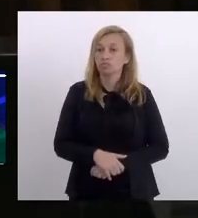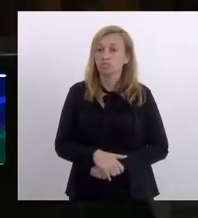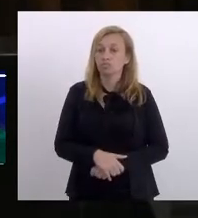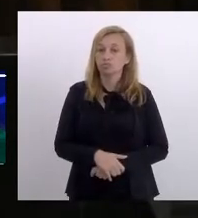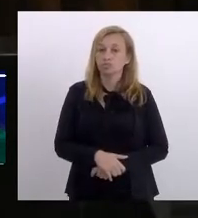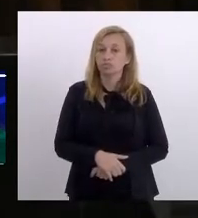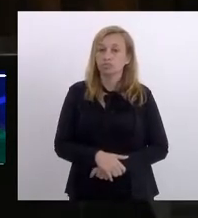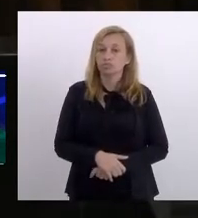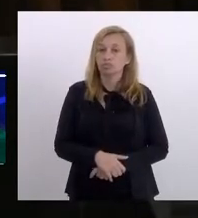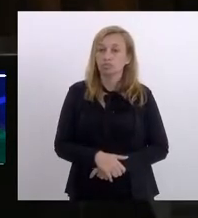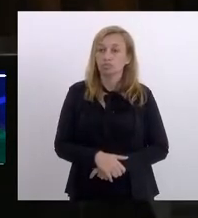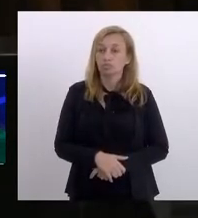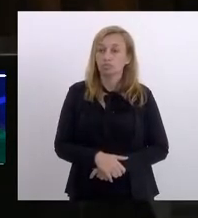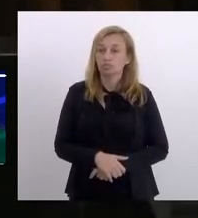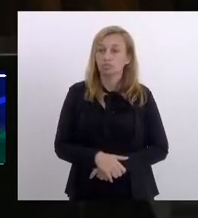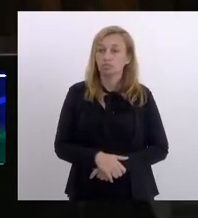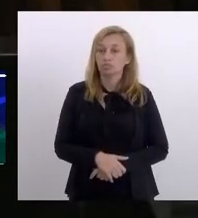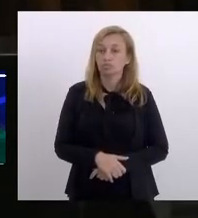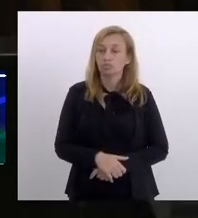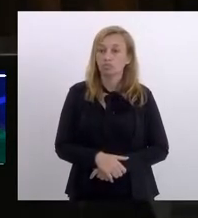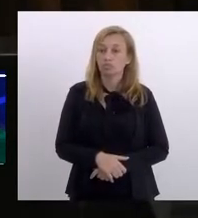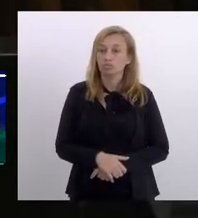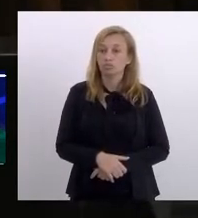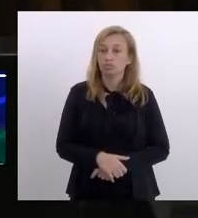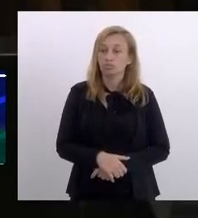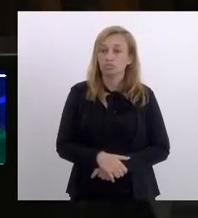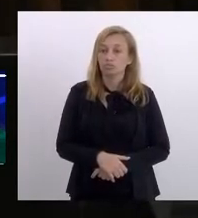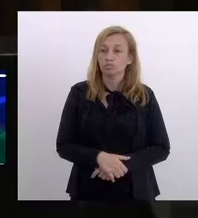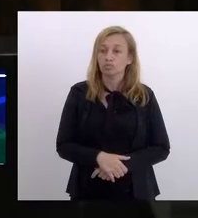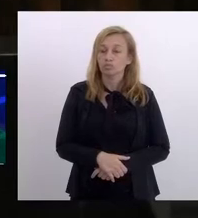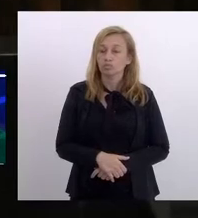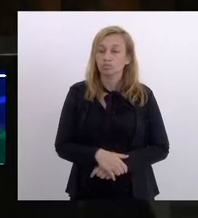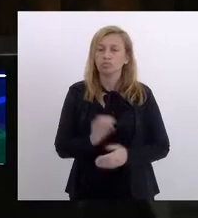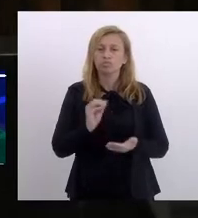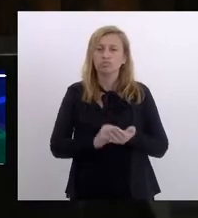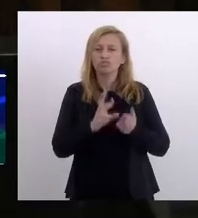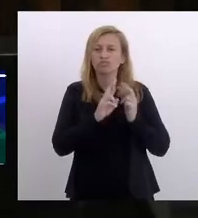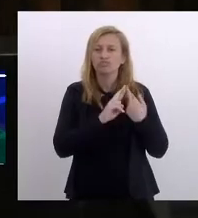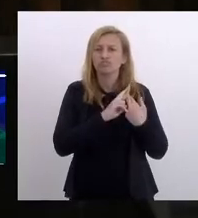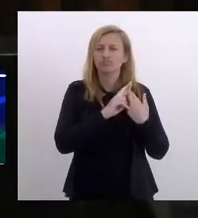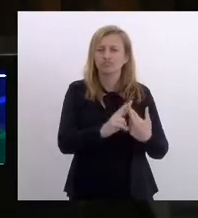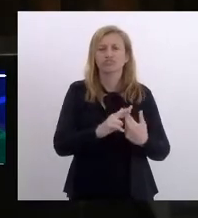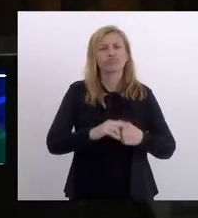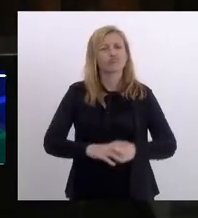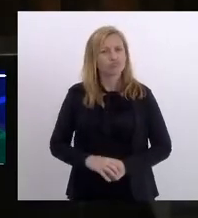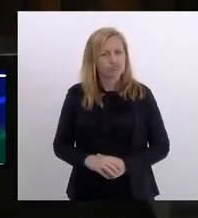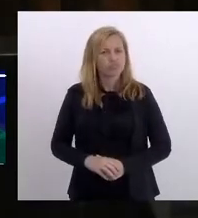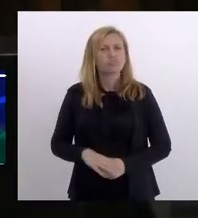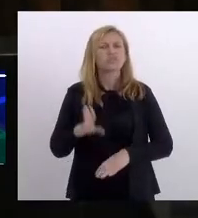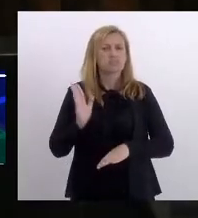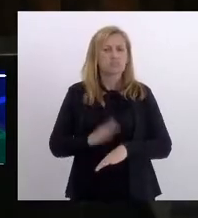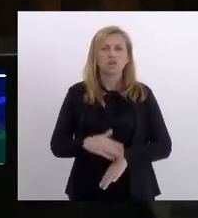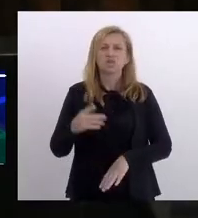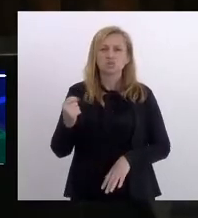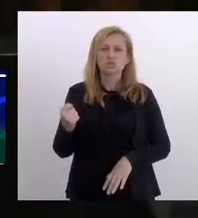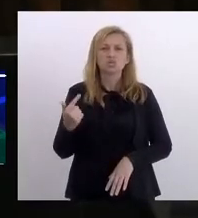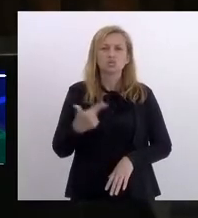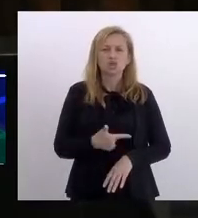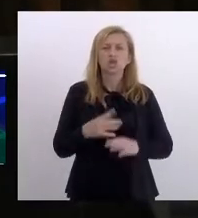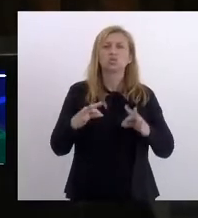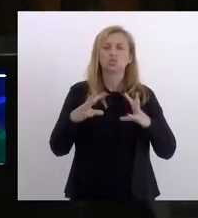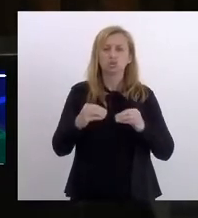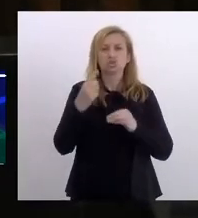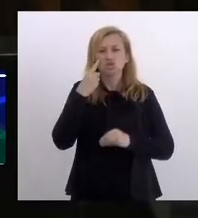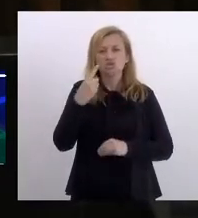sendo gerido com extrema irresponsabilidade. Mais do que isso, a gente